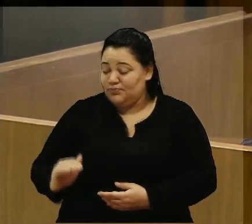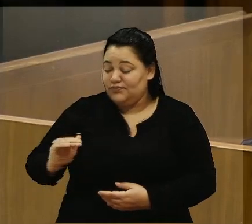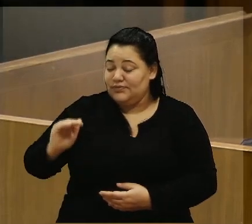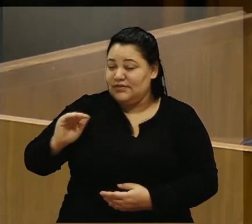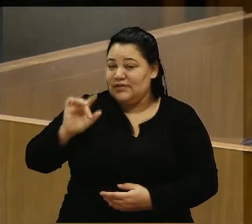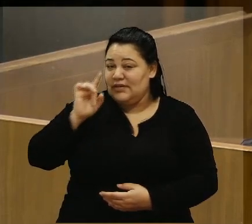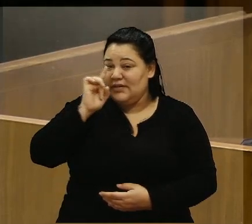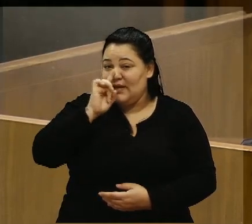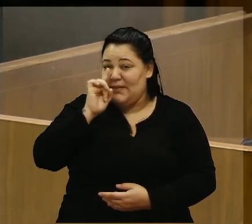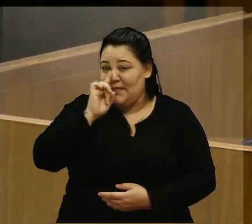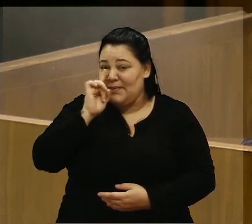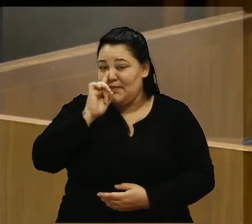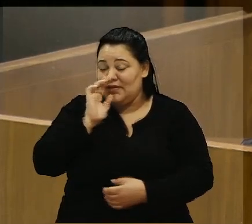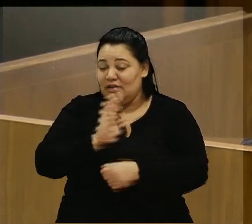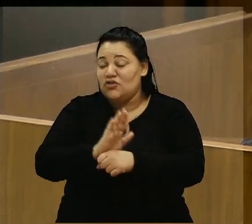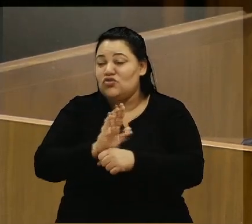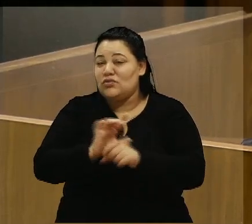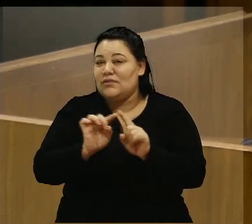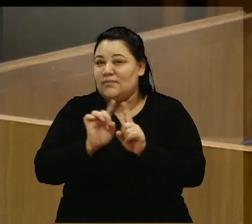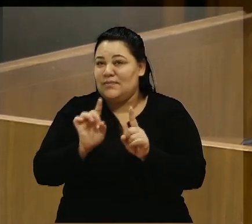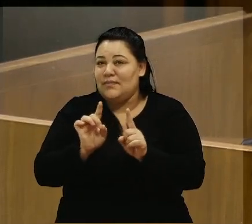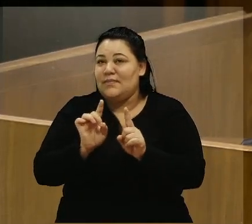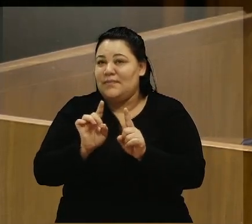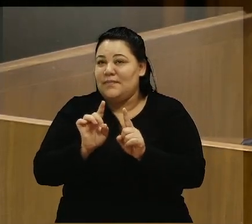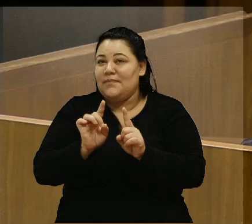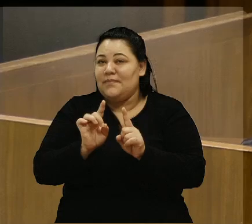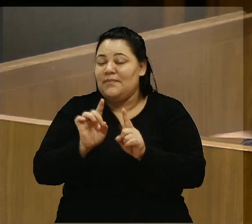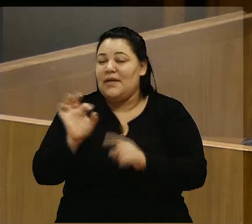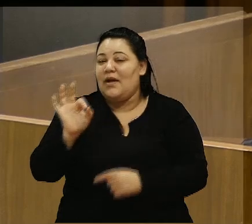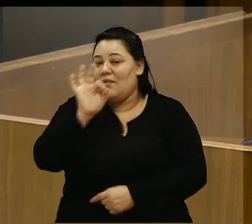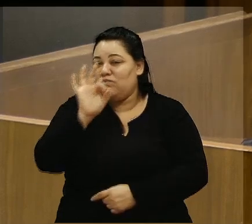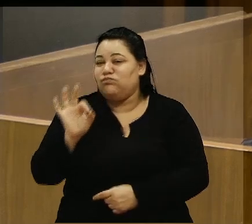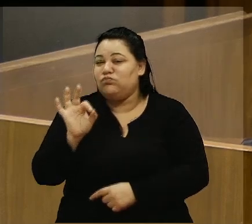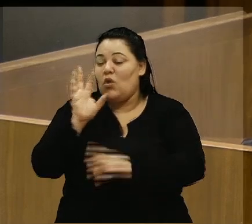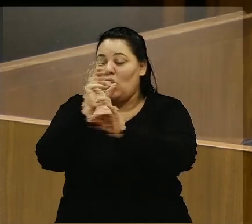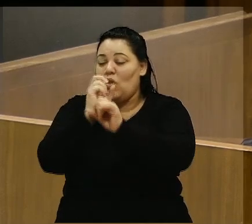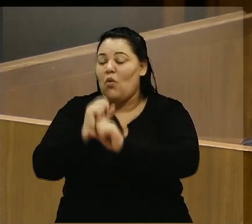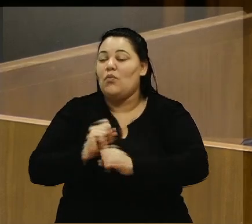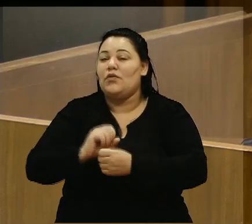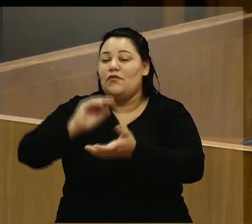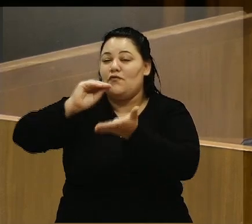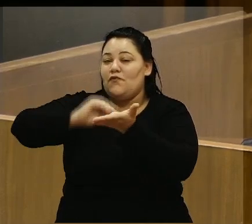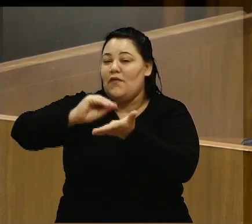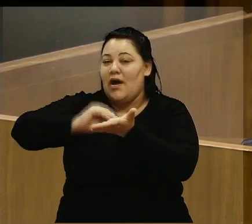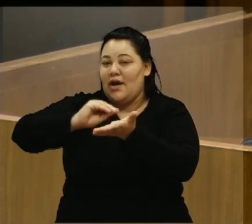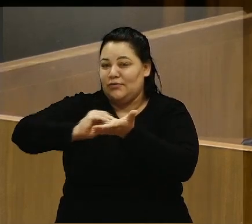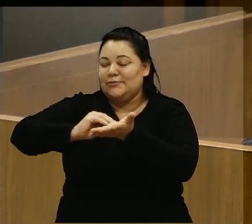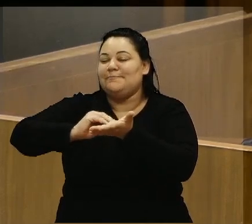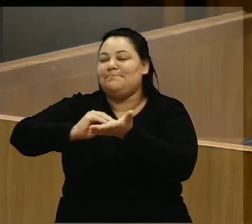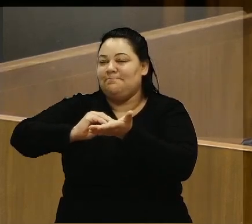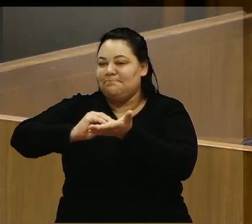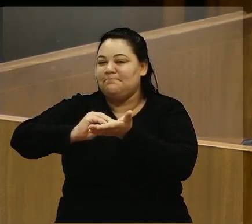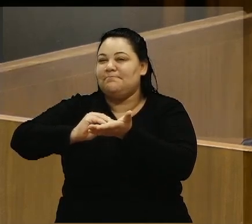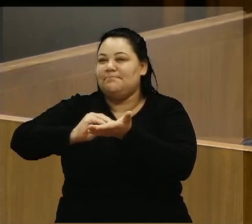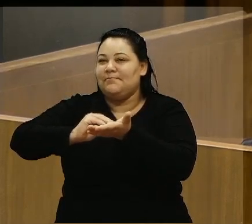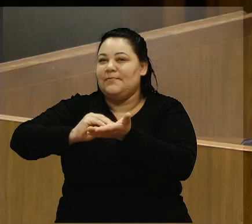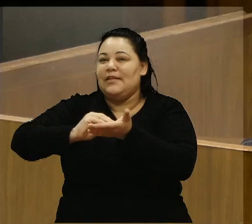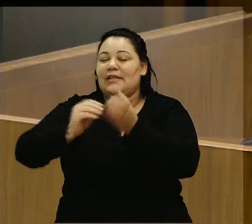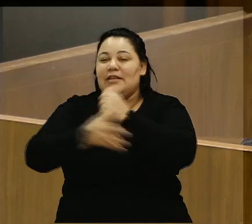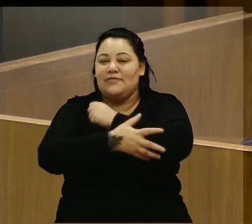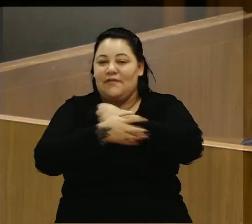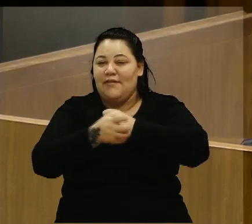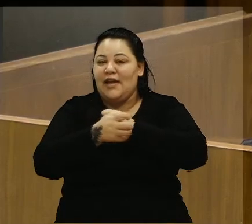lugar do bocado, mas contra o frio das estatísticas secas, há brasas acesas nas mãos solidárias, nas vielas,